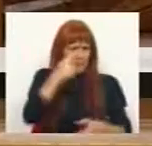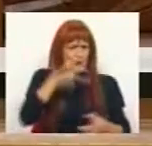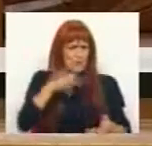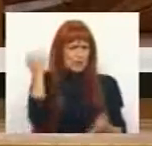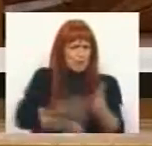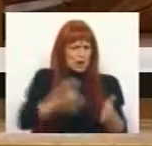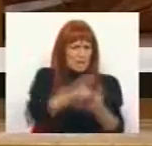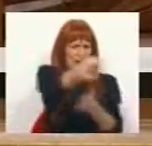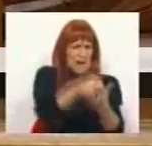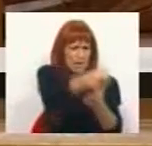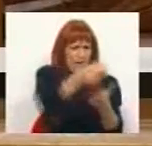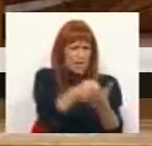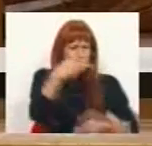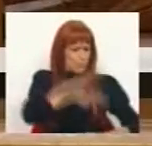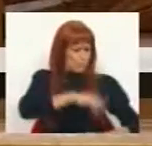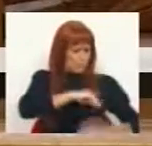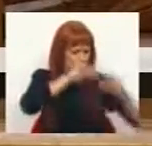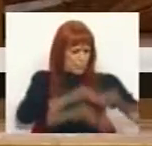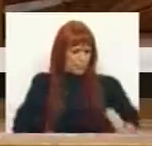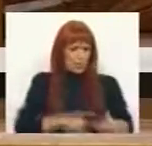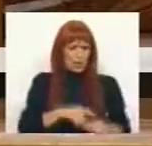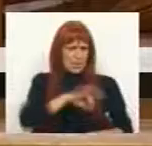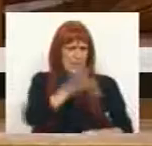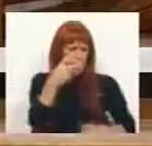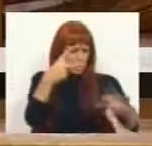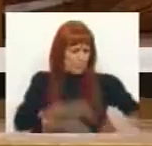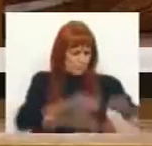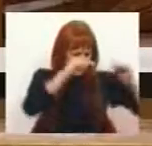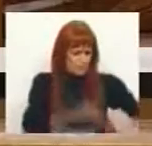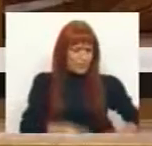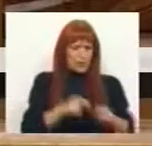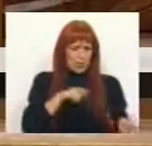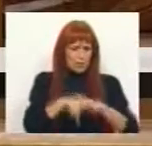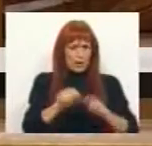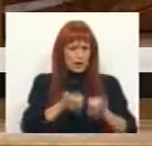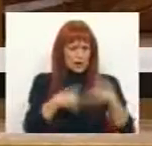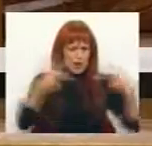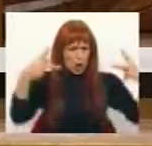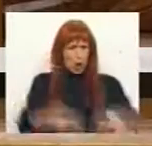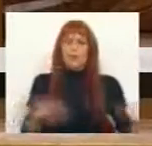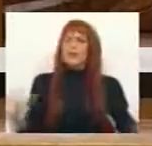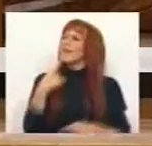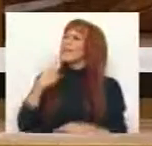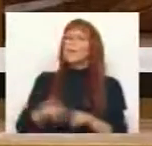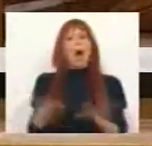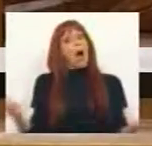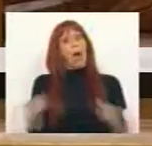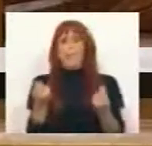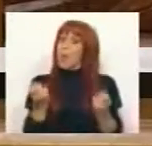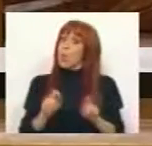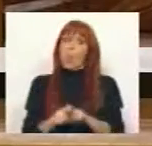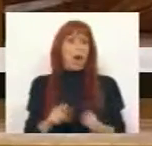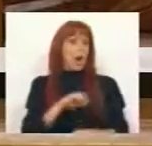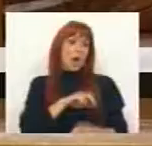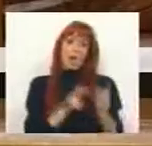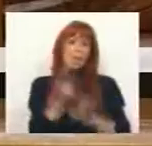com impostos, com cortes salariais, com cortes nas pensões e cortes nas políticas sociais, que dizia não ter dinheiro para aumentar